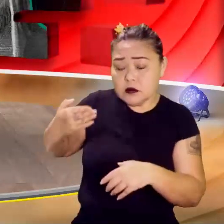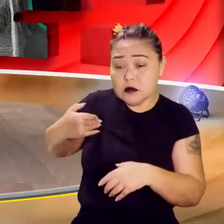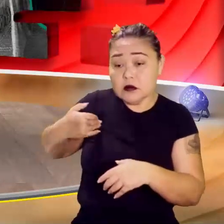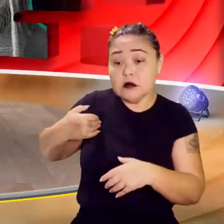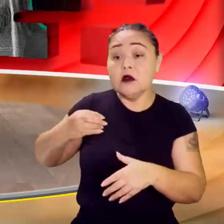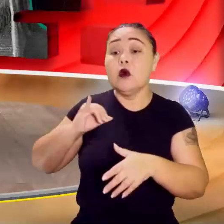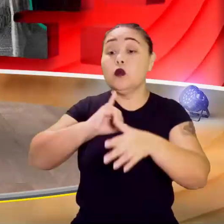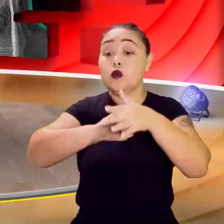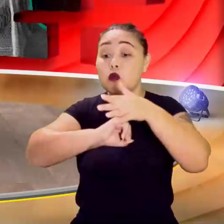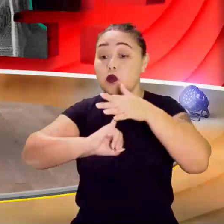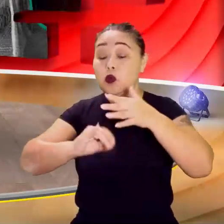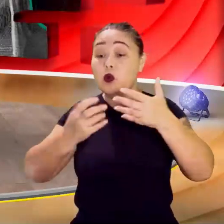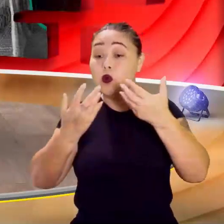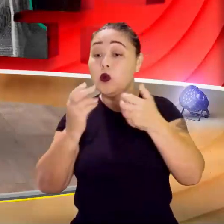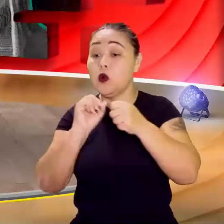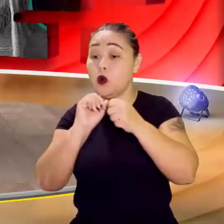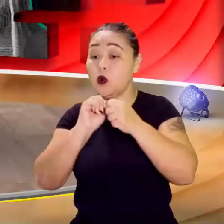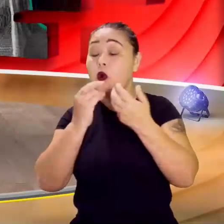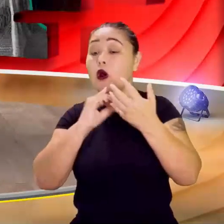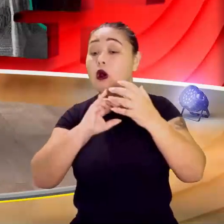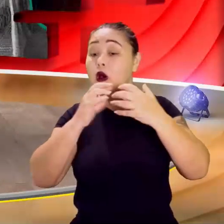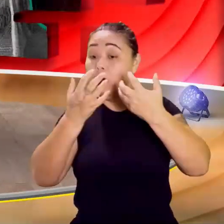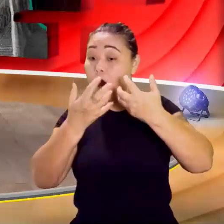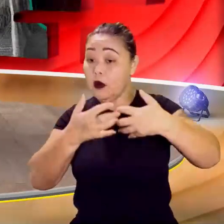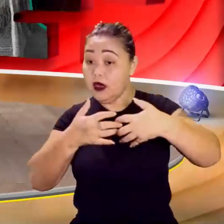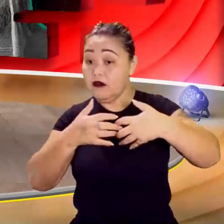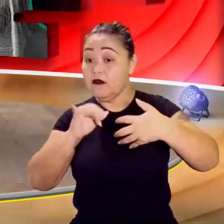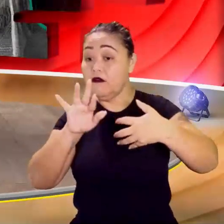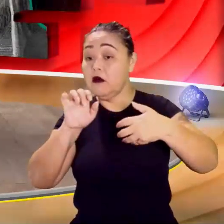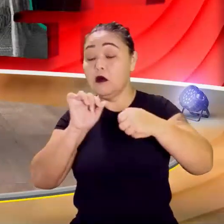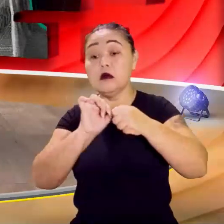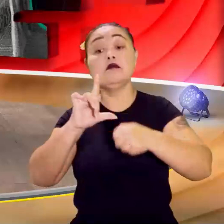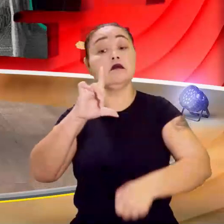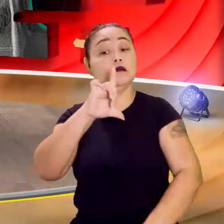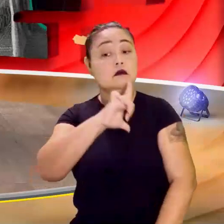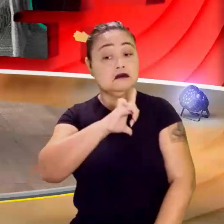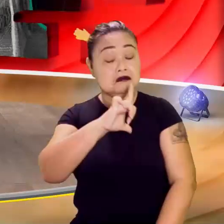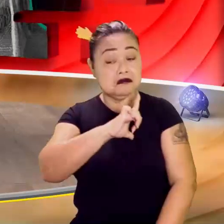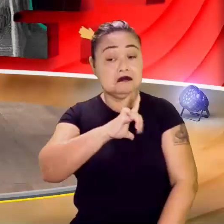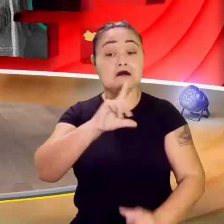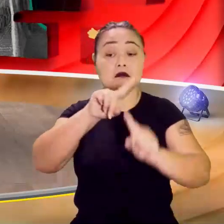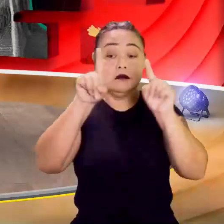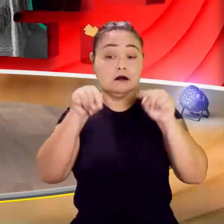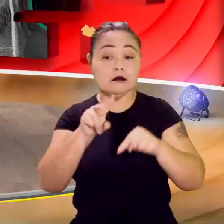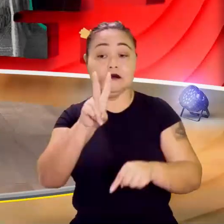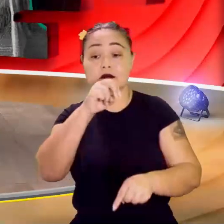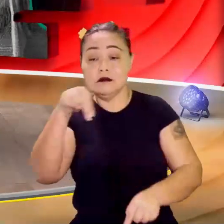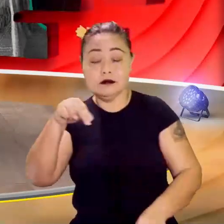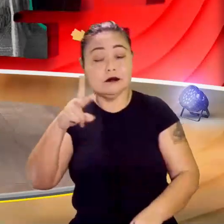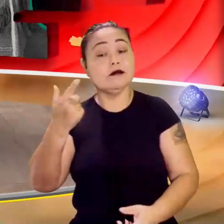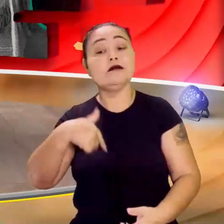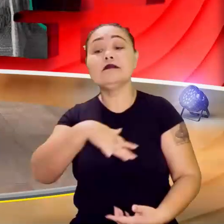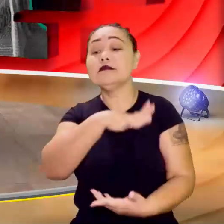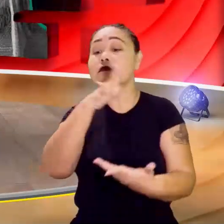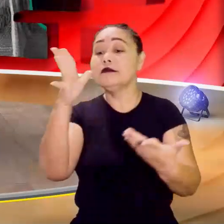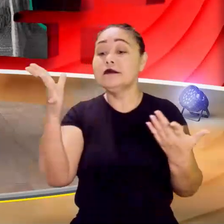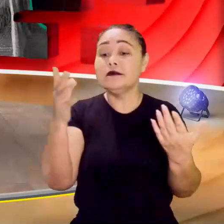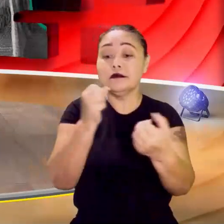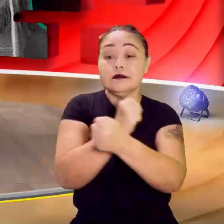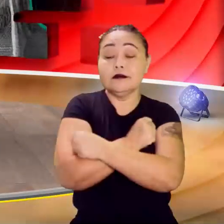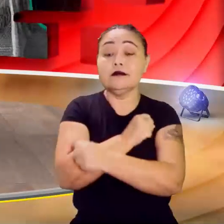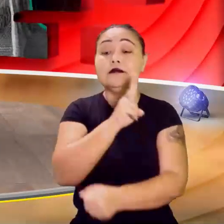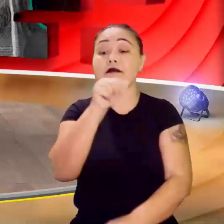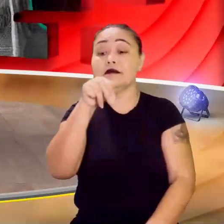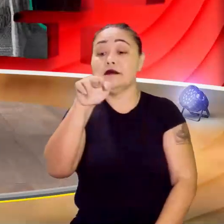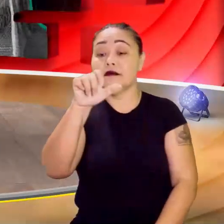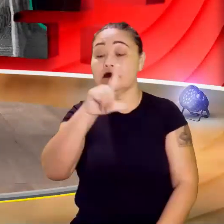do IFRO, e caiu lá o diagrama de Venn. Né? Pois Caiu. é. Então, um abraço aí ao professor